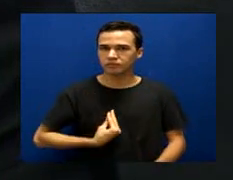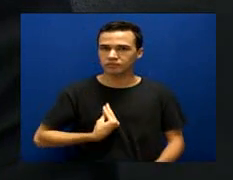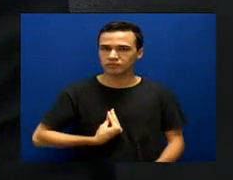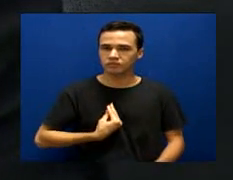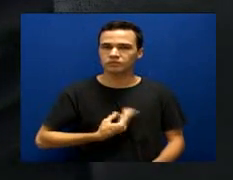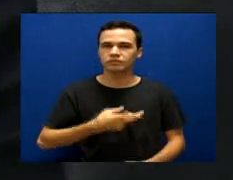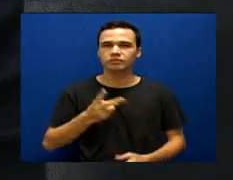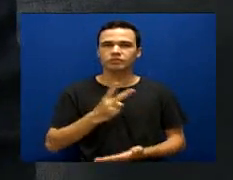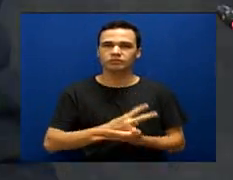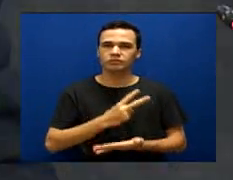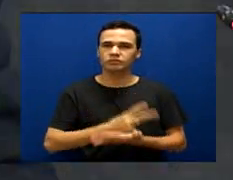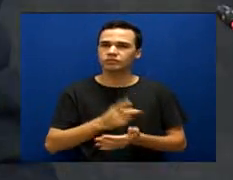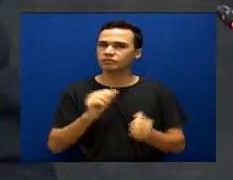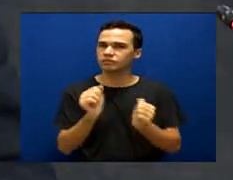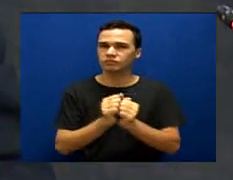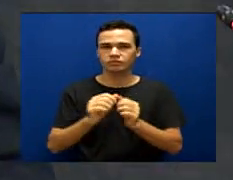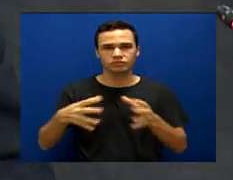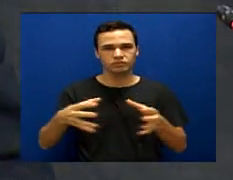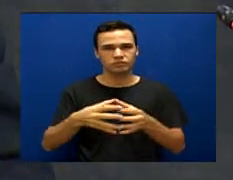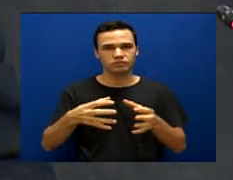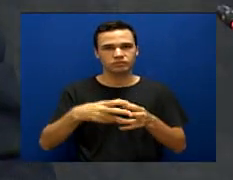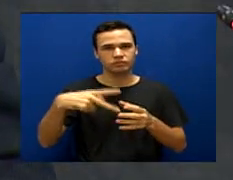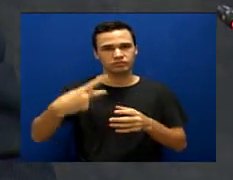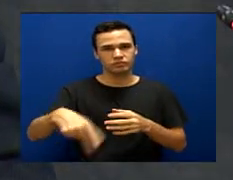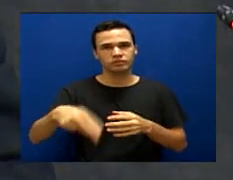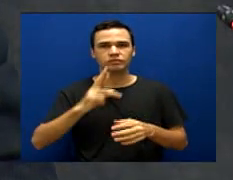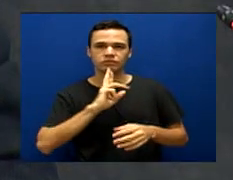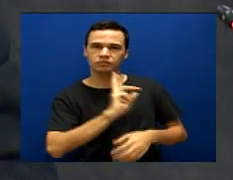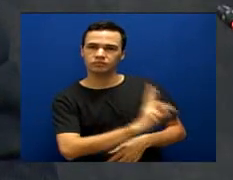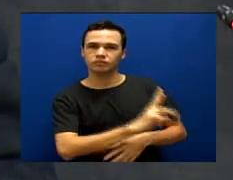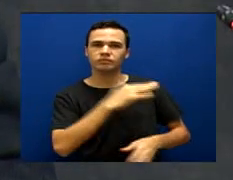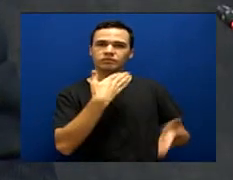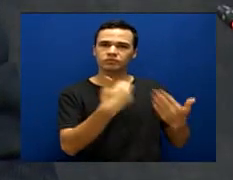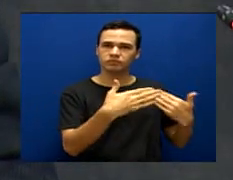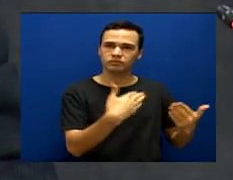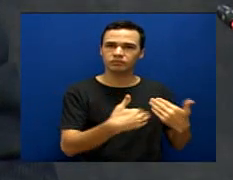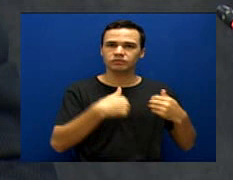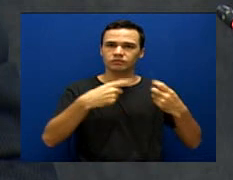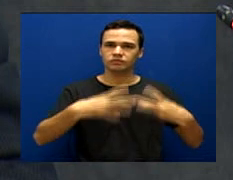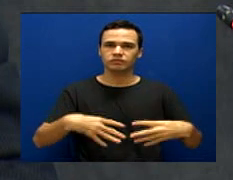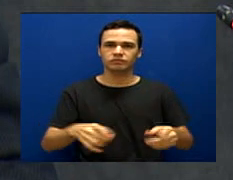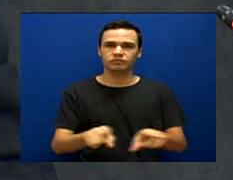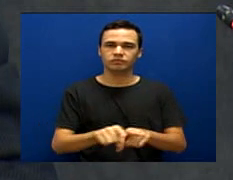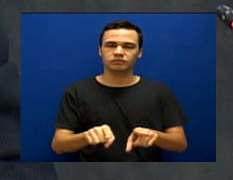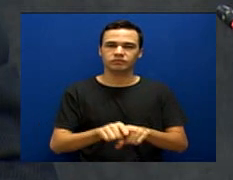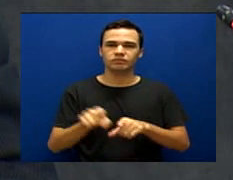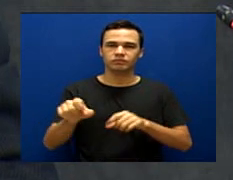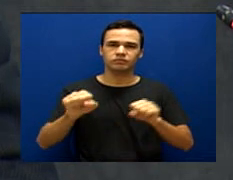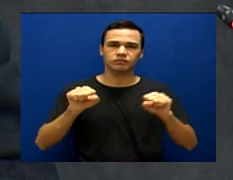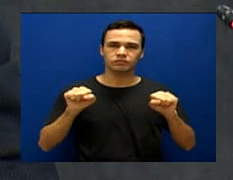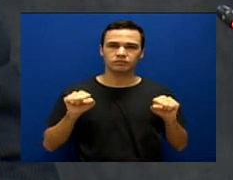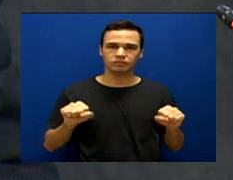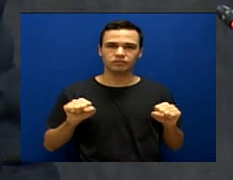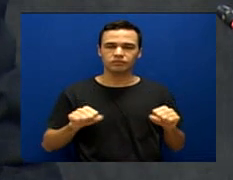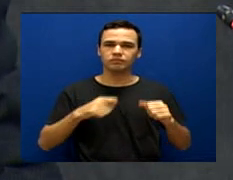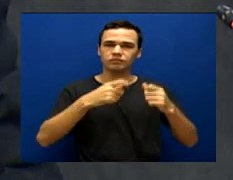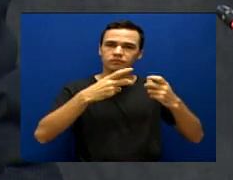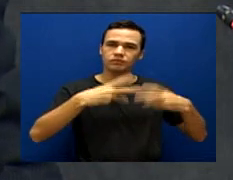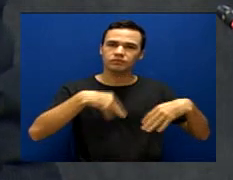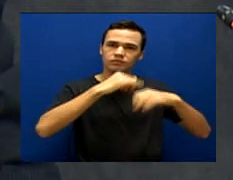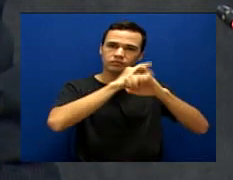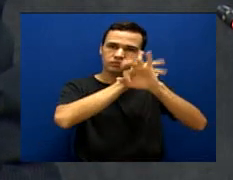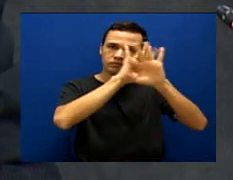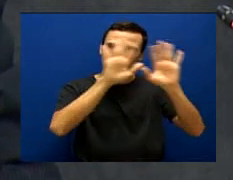inclusive, toda a sua equipe técnica aqui também para dar respaldo e poder esclarecer